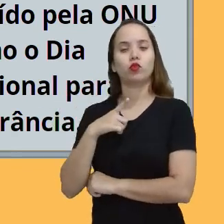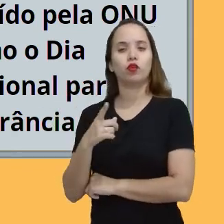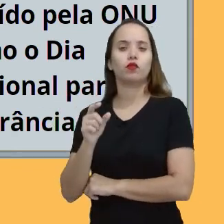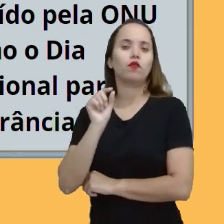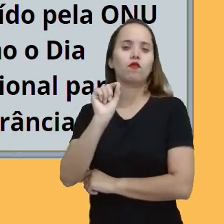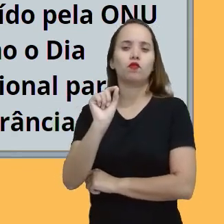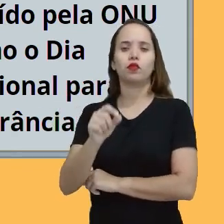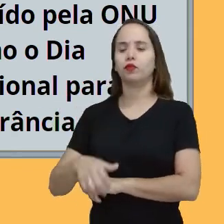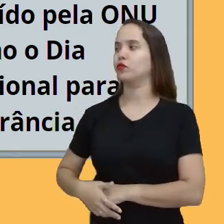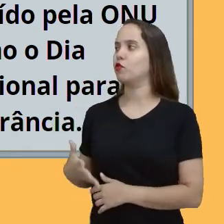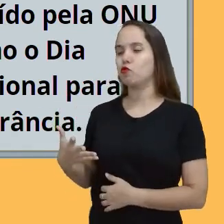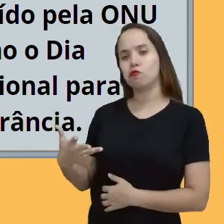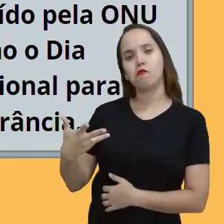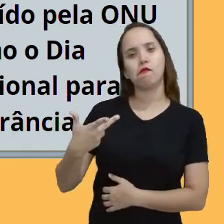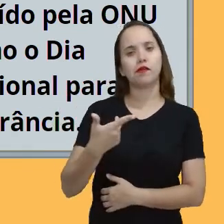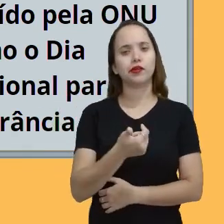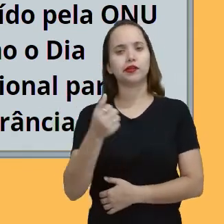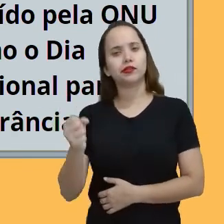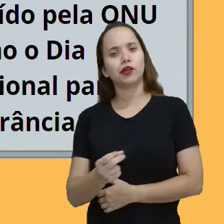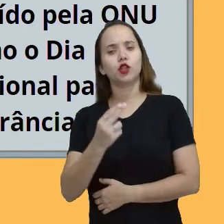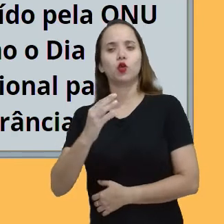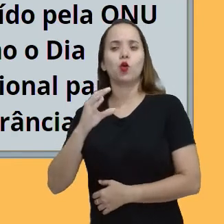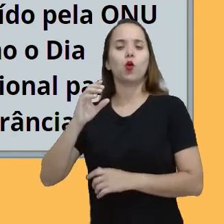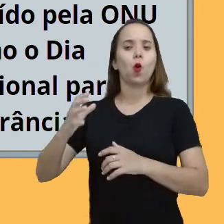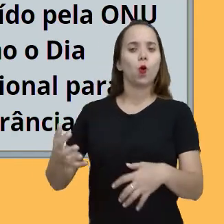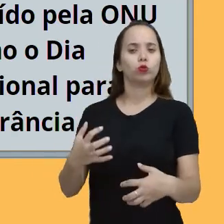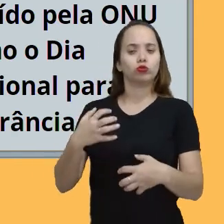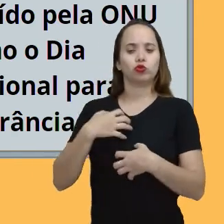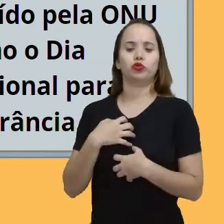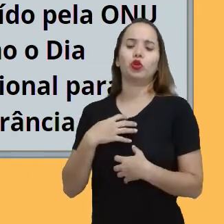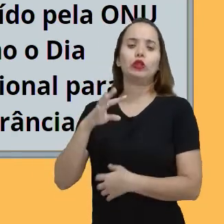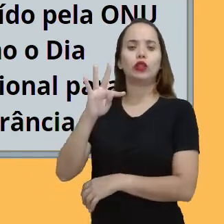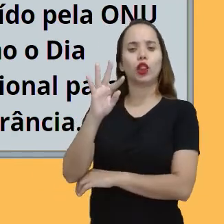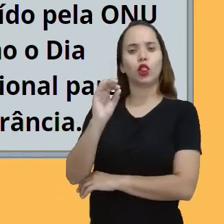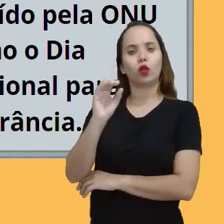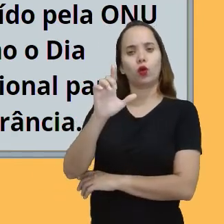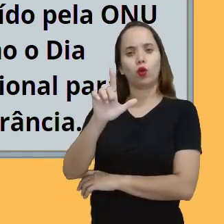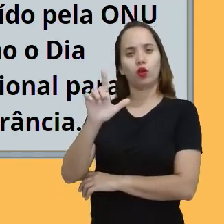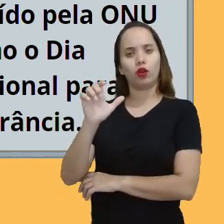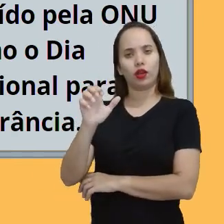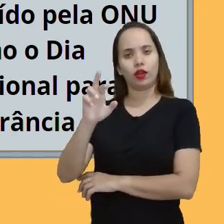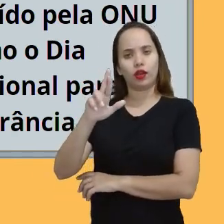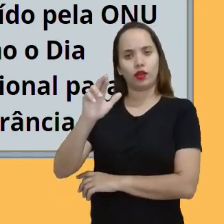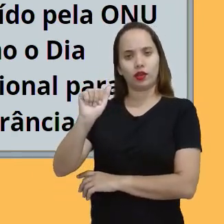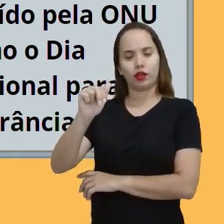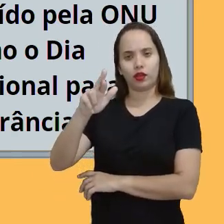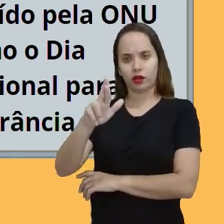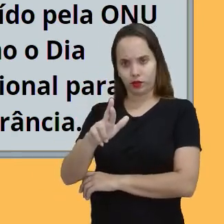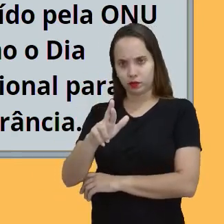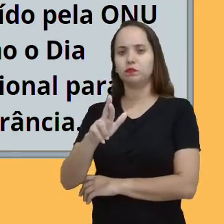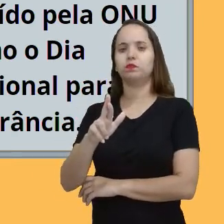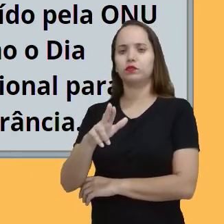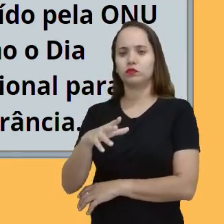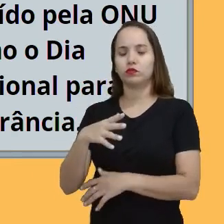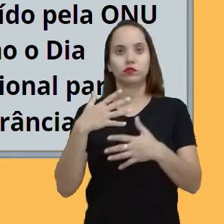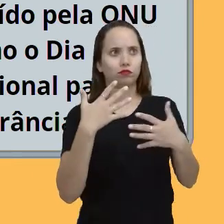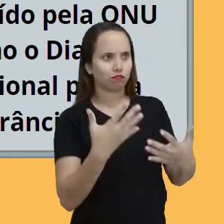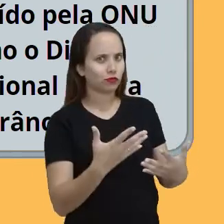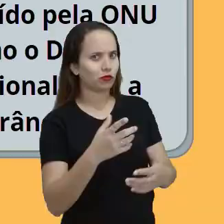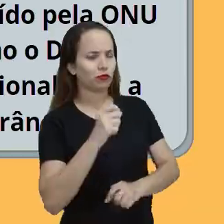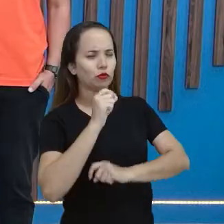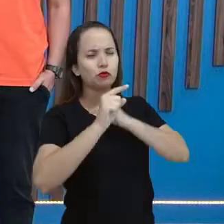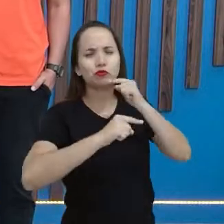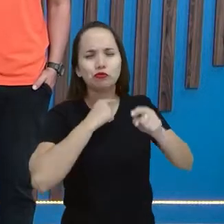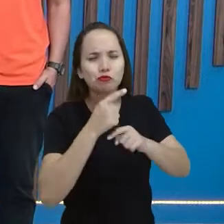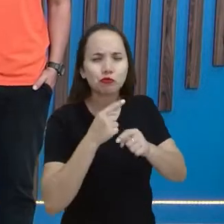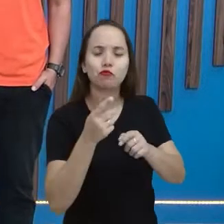dizendo qualidade ou condição de tolerar, Yolanda. Opa! Então vamos lá. Tem dúvida? Consulta o